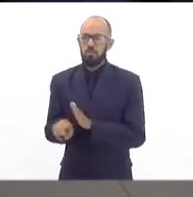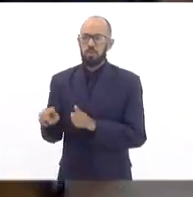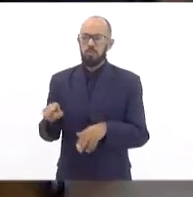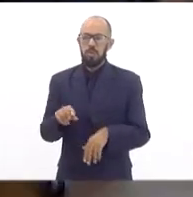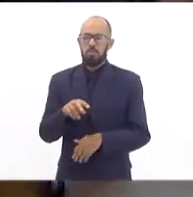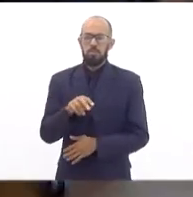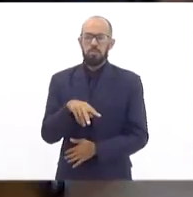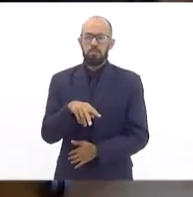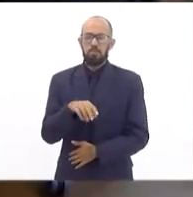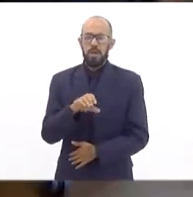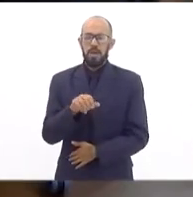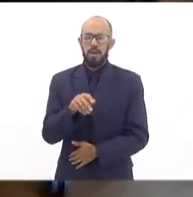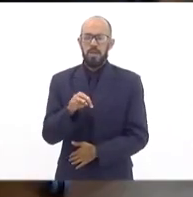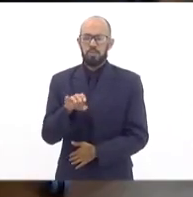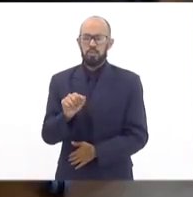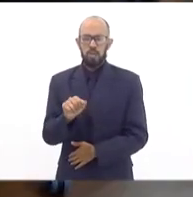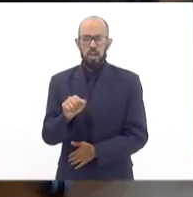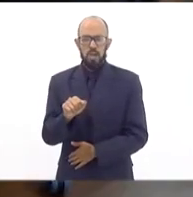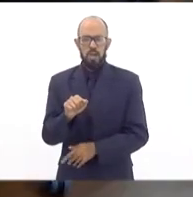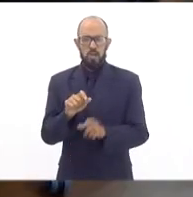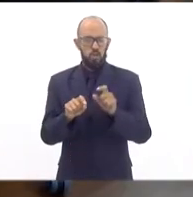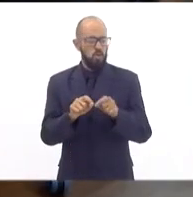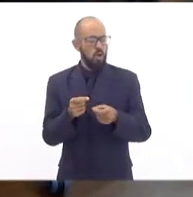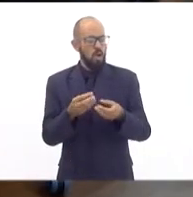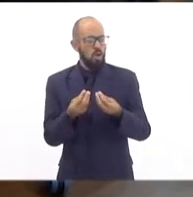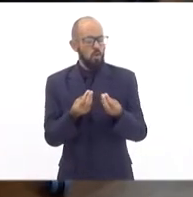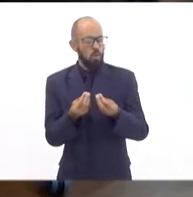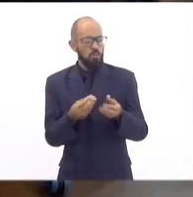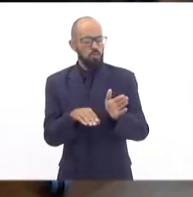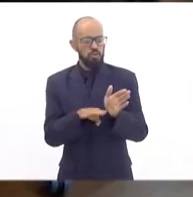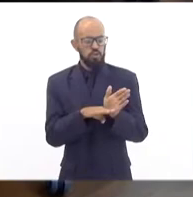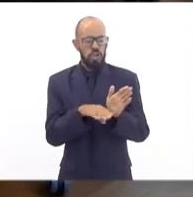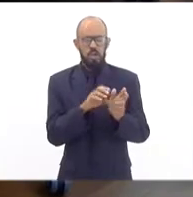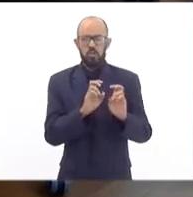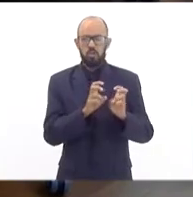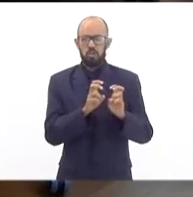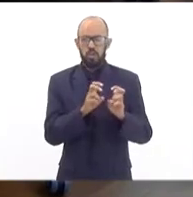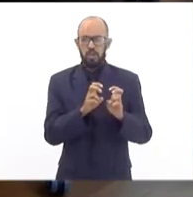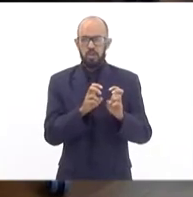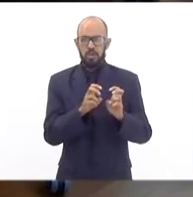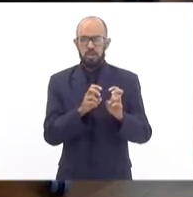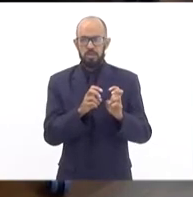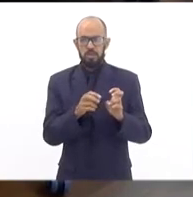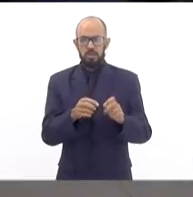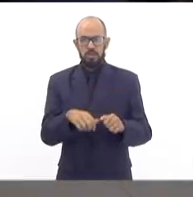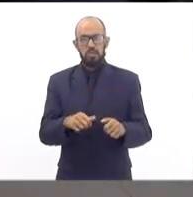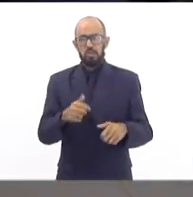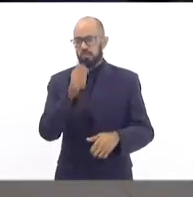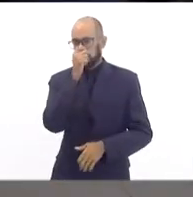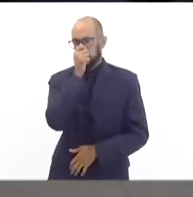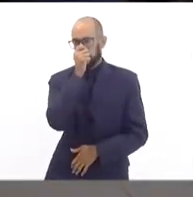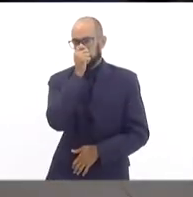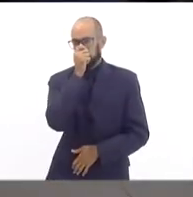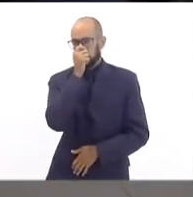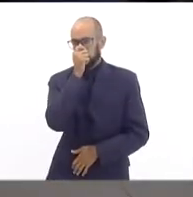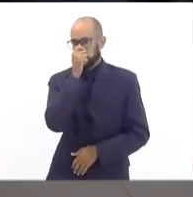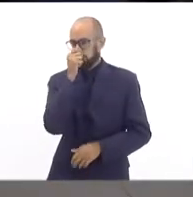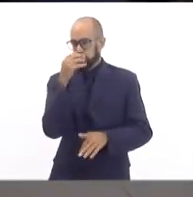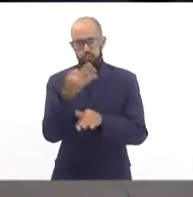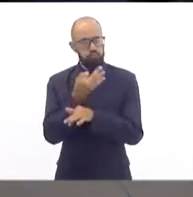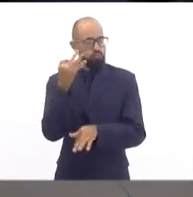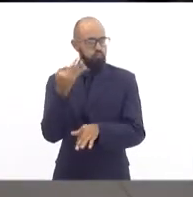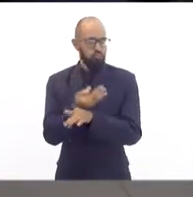ficasse registrado. Como é que chega o trem na estação Tancredo Neves depois que sai? Super lotado. Não tem